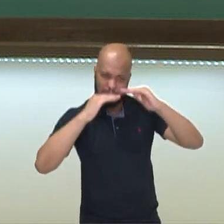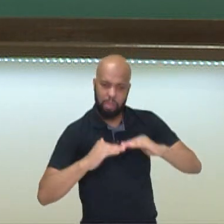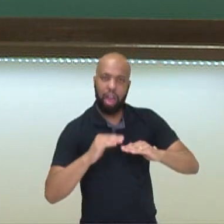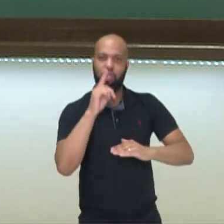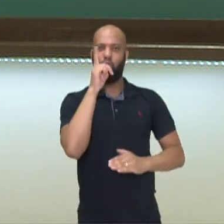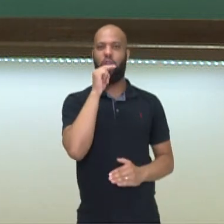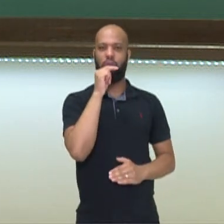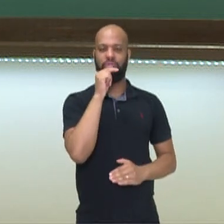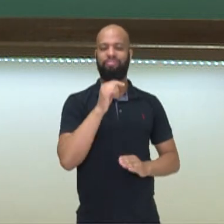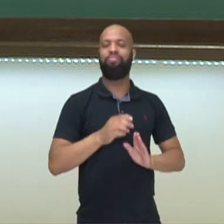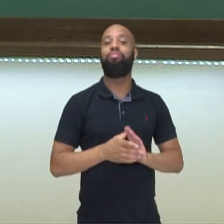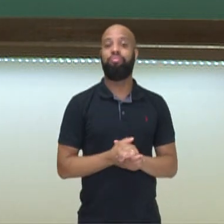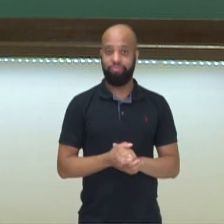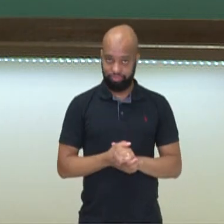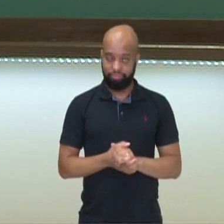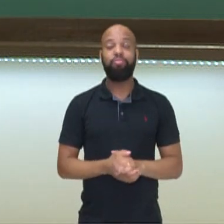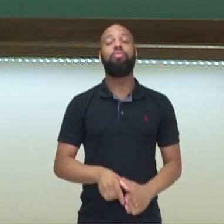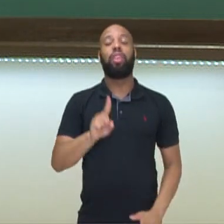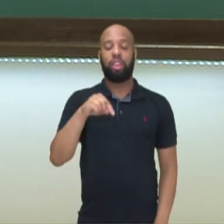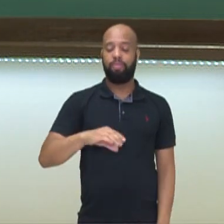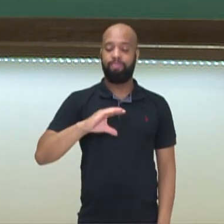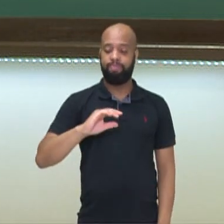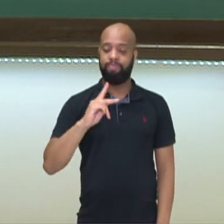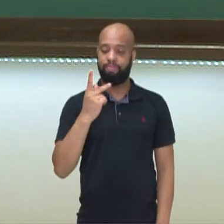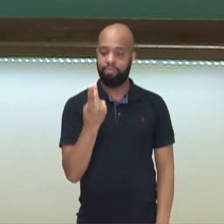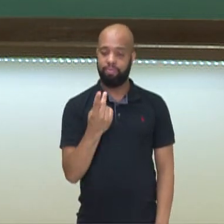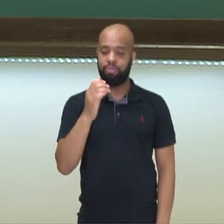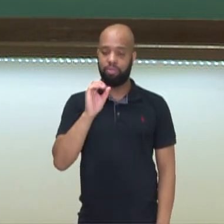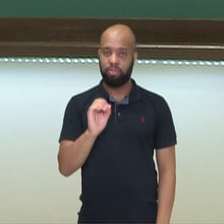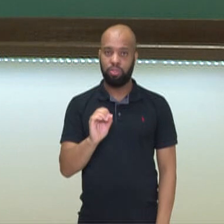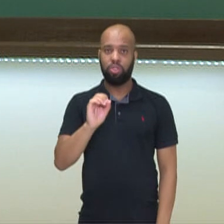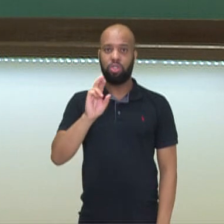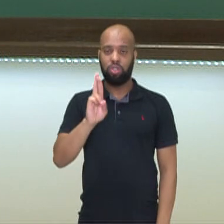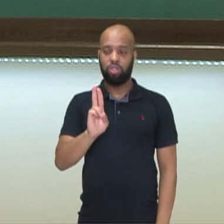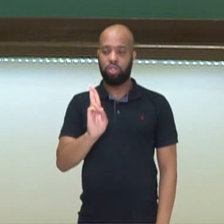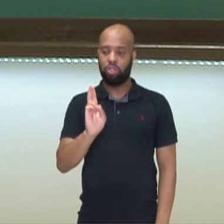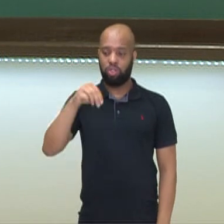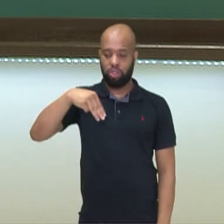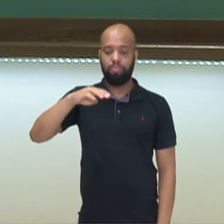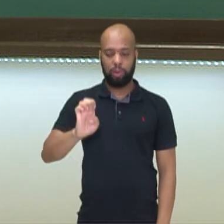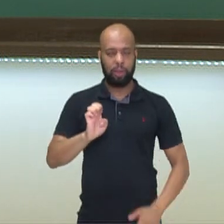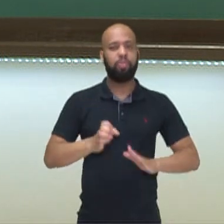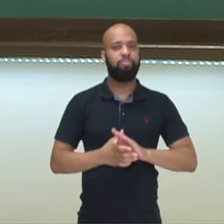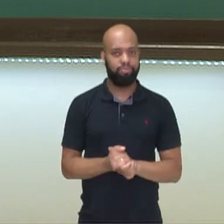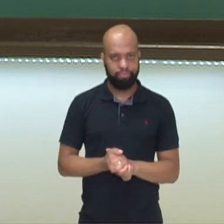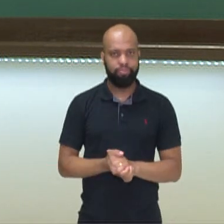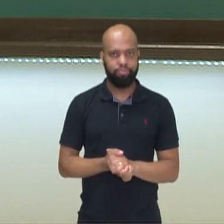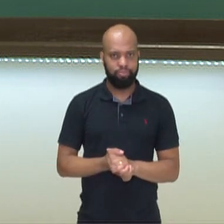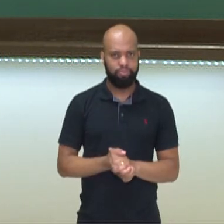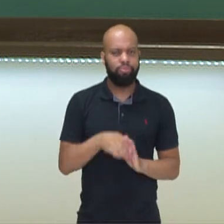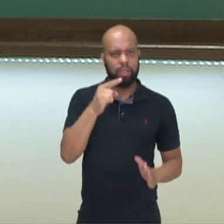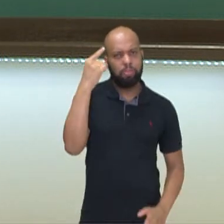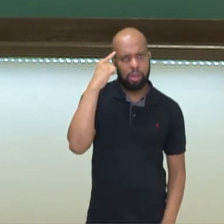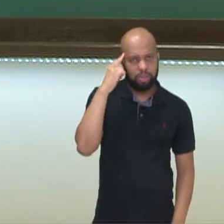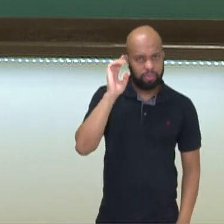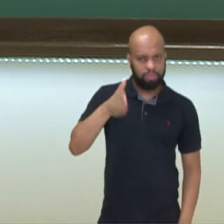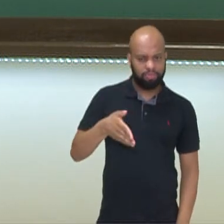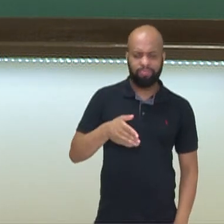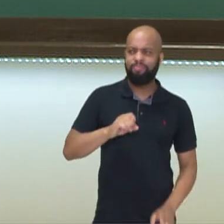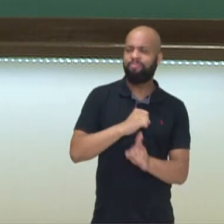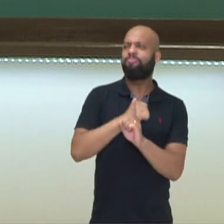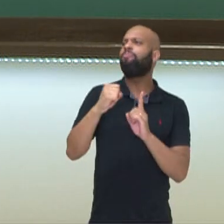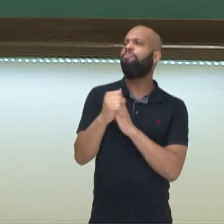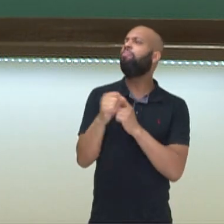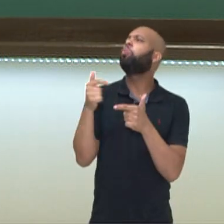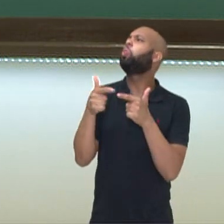freático, que é onde dá a contaminação. Galera, você já parou para pensar nisso? Ah, professora, mas qual a questão social aí?